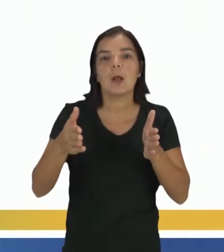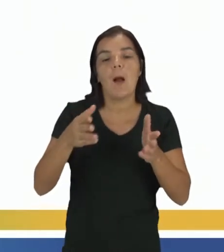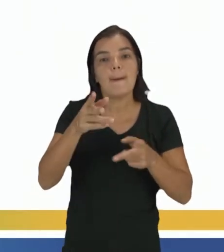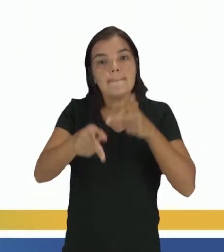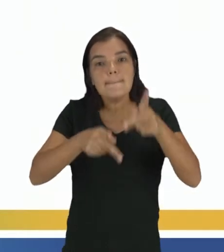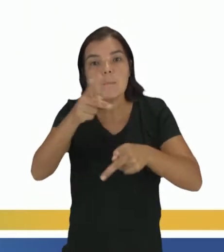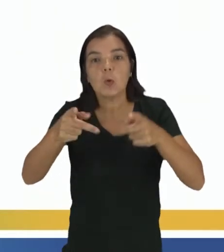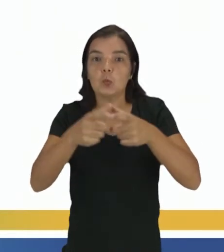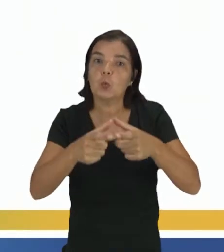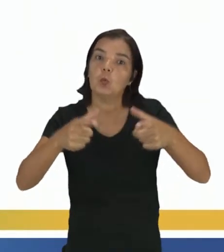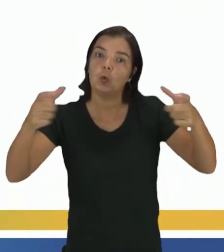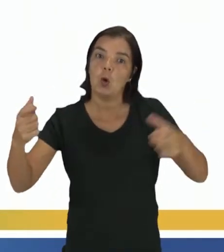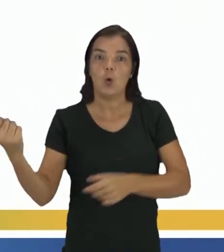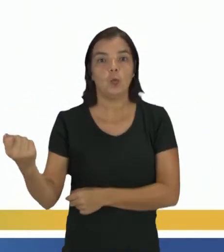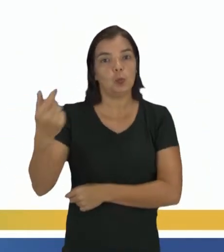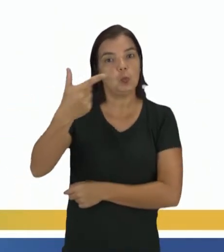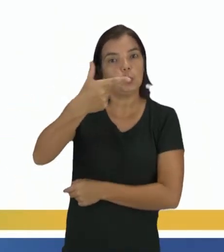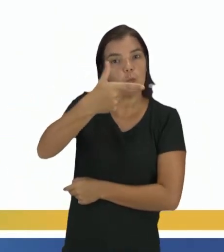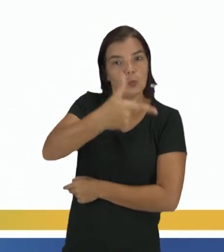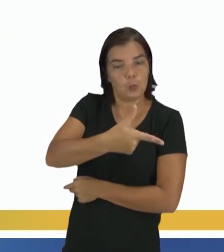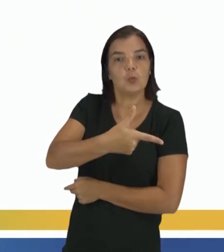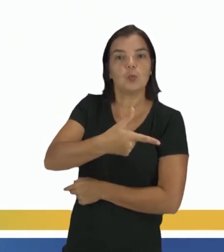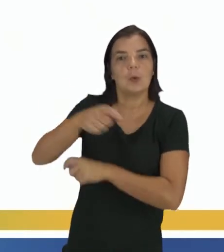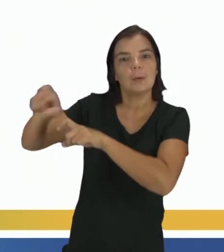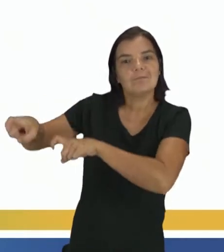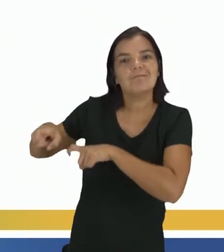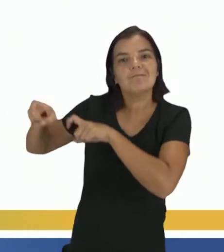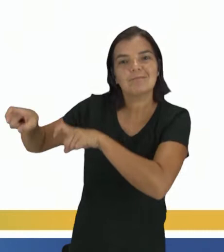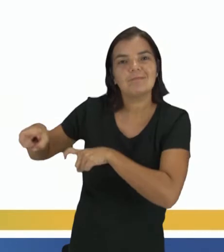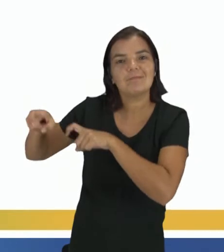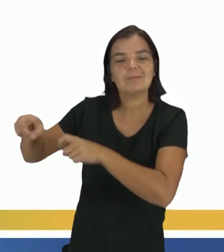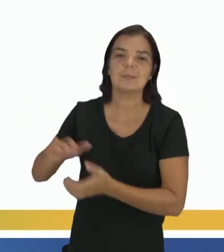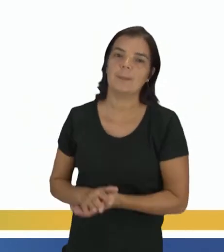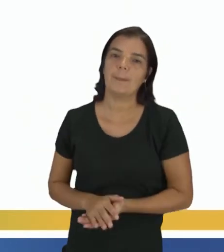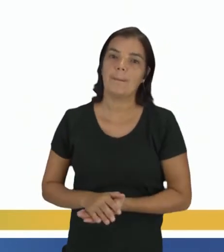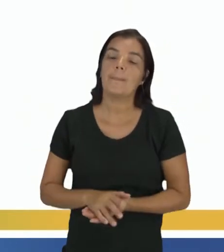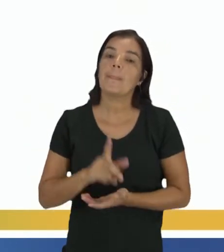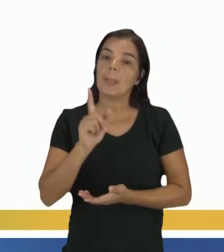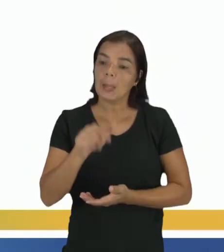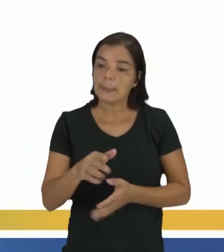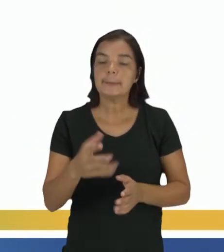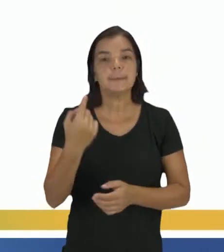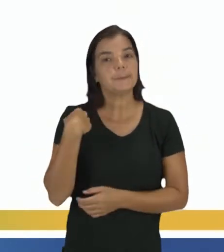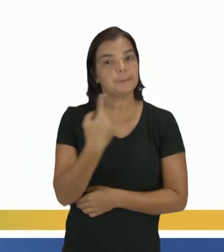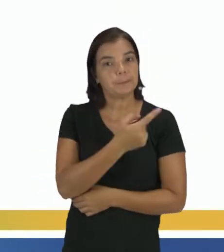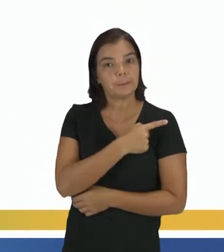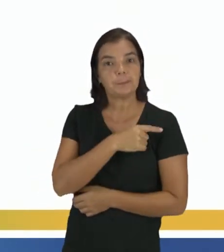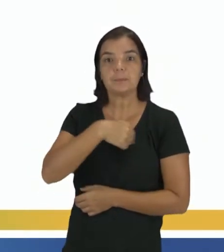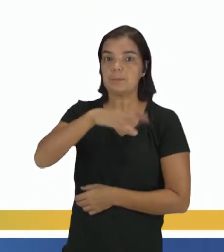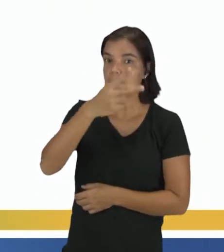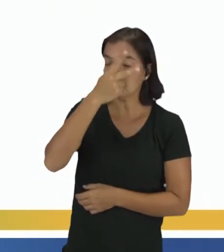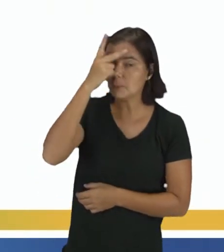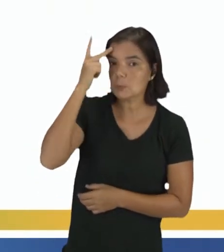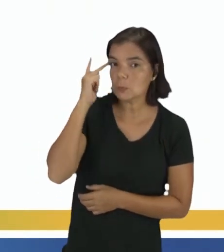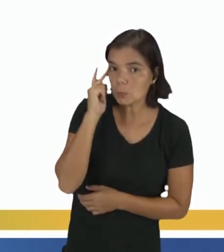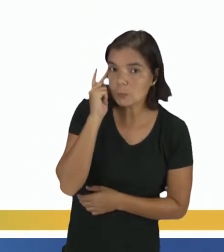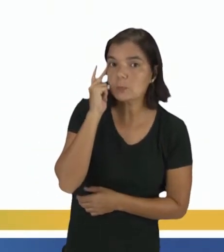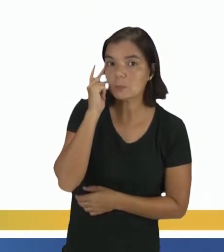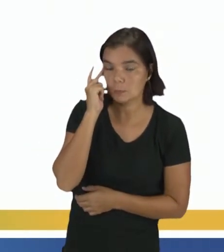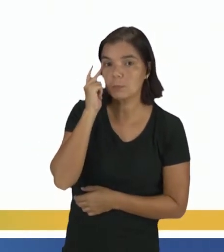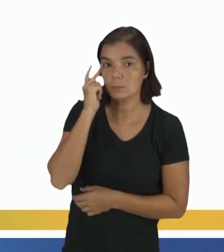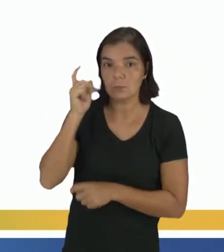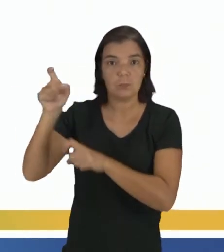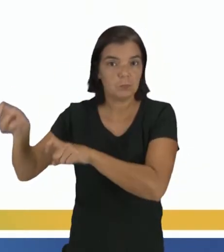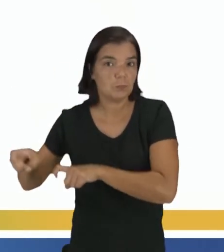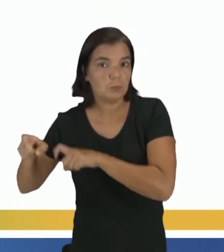urbana cresce mais do que a população do meio rural. Então, esse fenômeno de nós termos mais pessoas nesse meio urbano do que